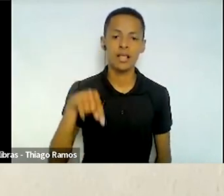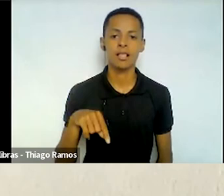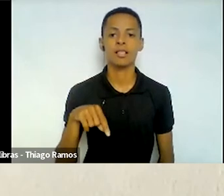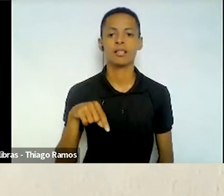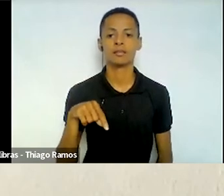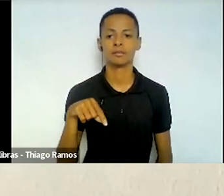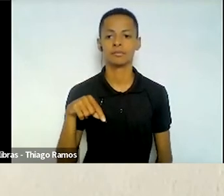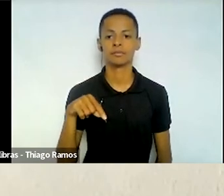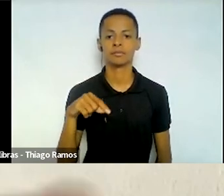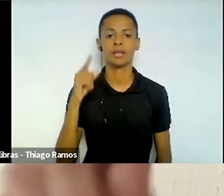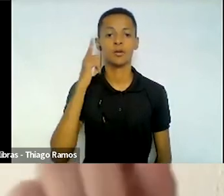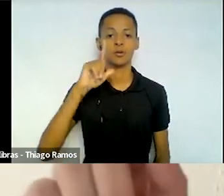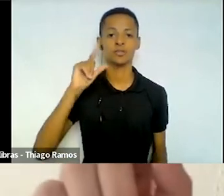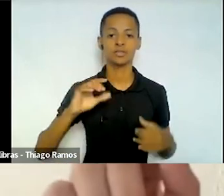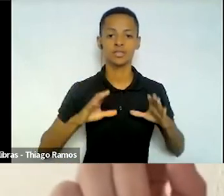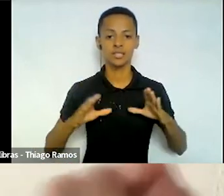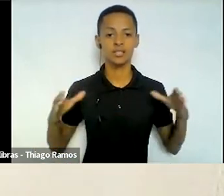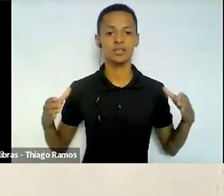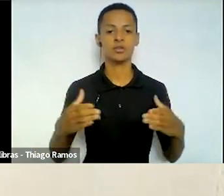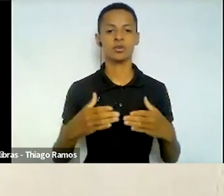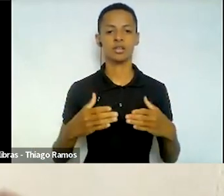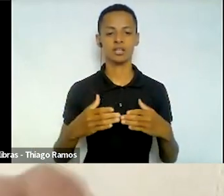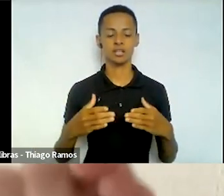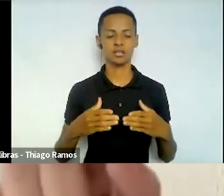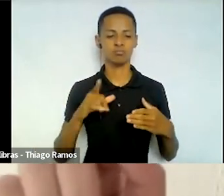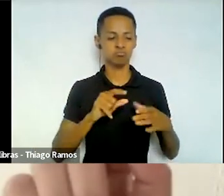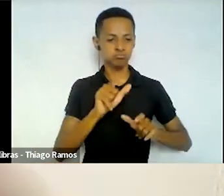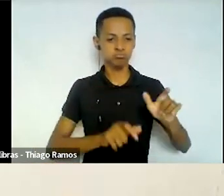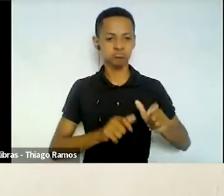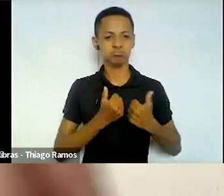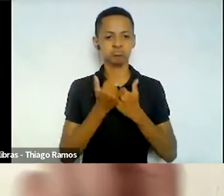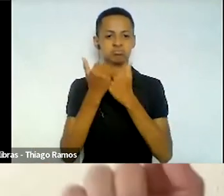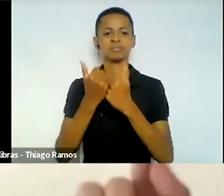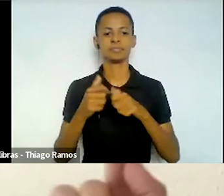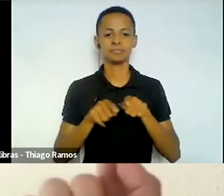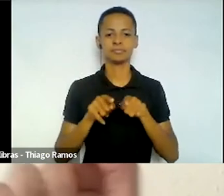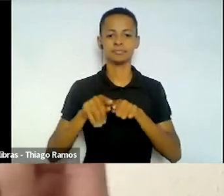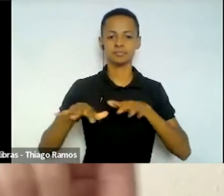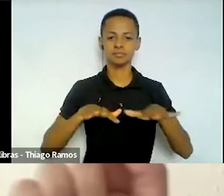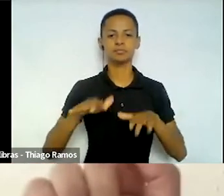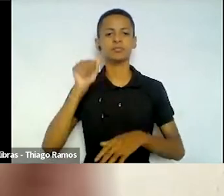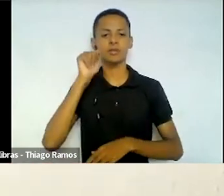é coletivizar a luta, a gente se unificar na luta, né? Movimentos de mulheres,